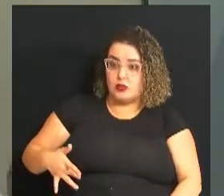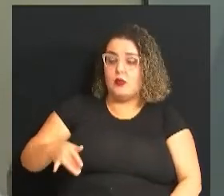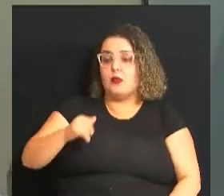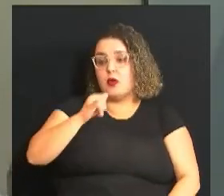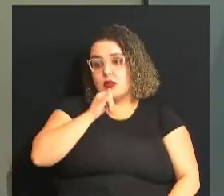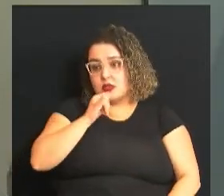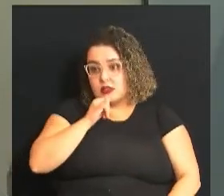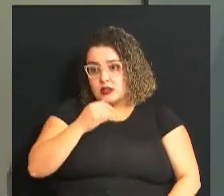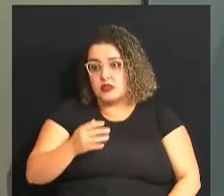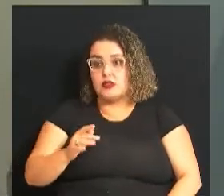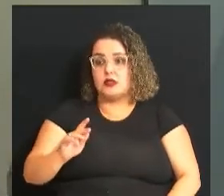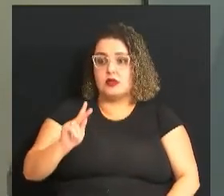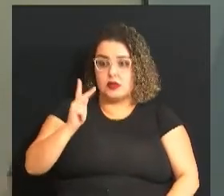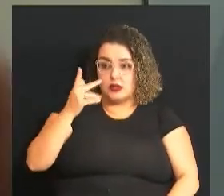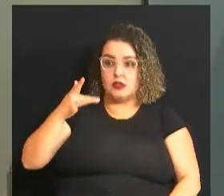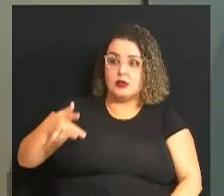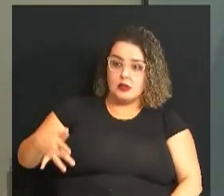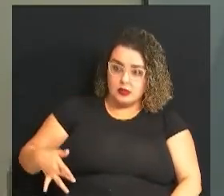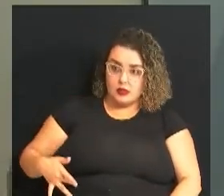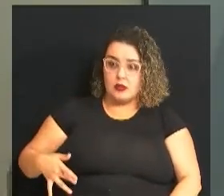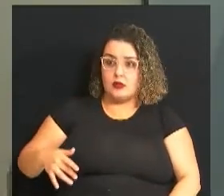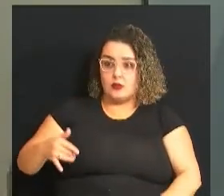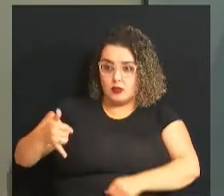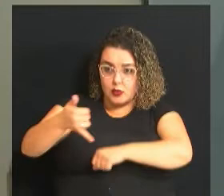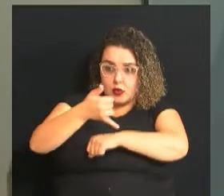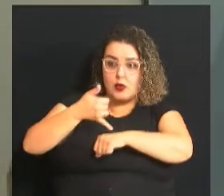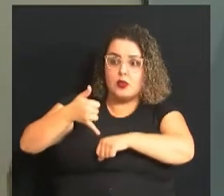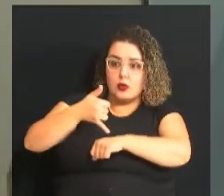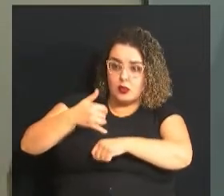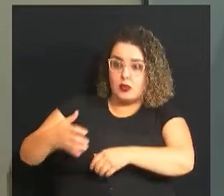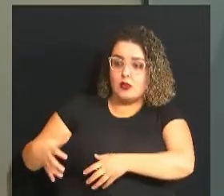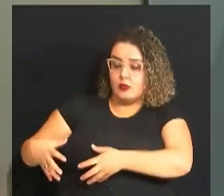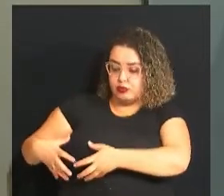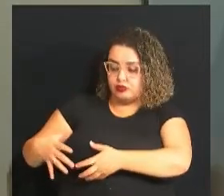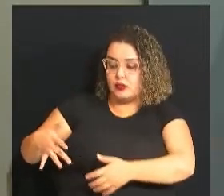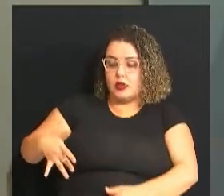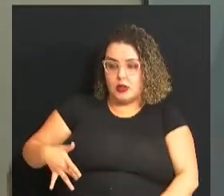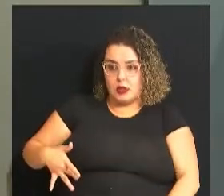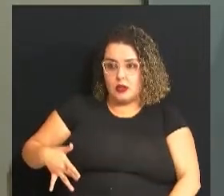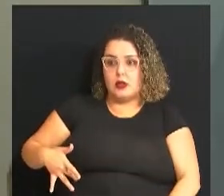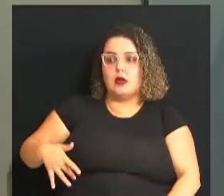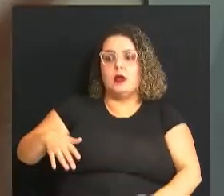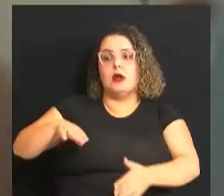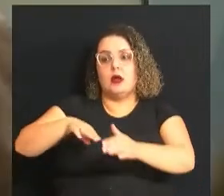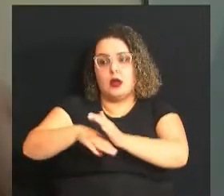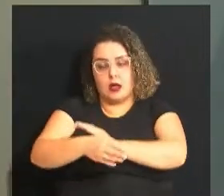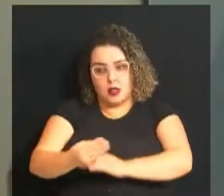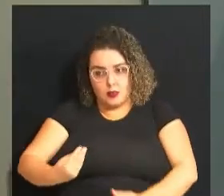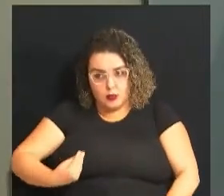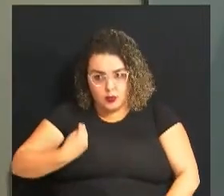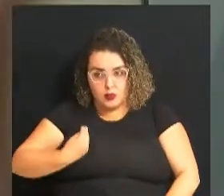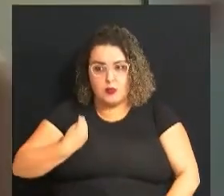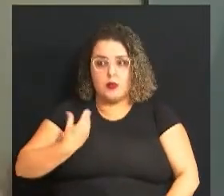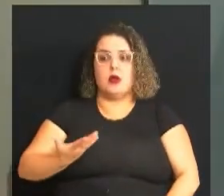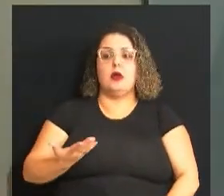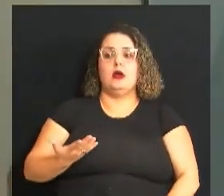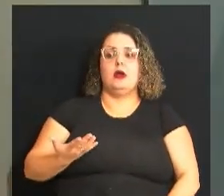a hepatite causada por gordura no fígado, relacionada a hábitos de vida, mais relacionadas